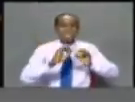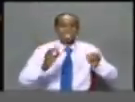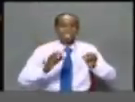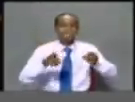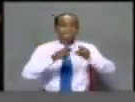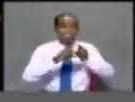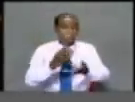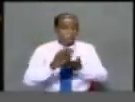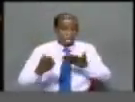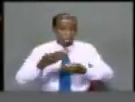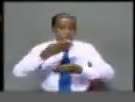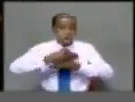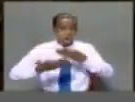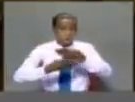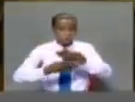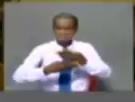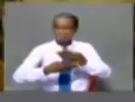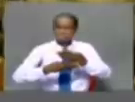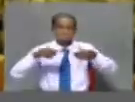serviços prestados.